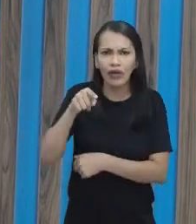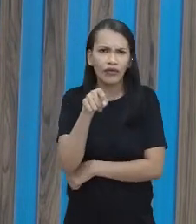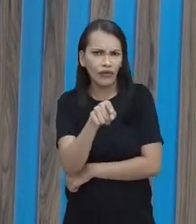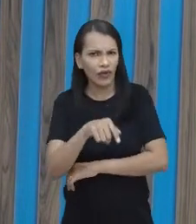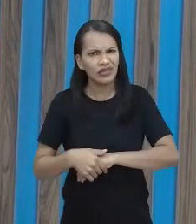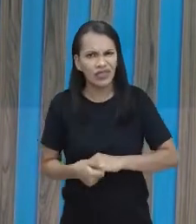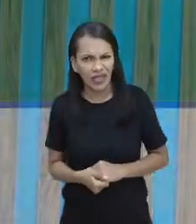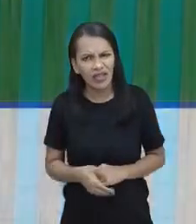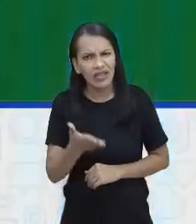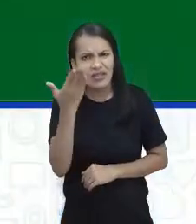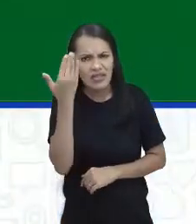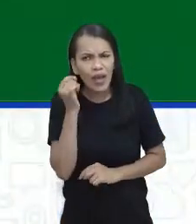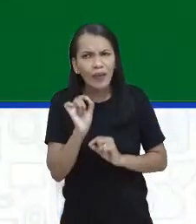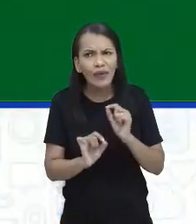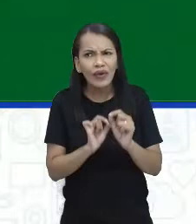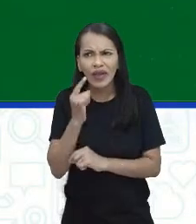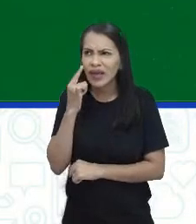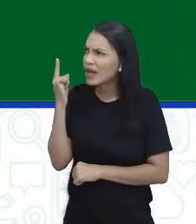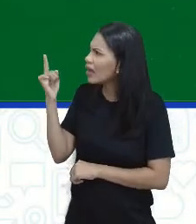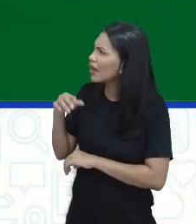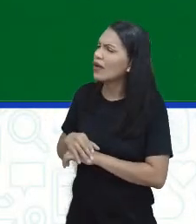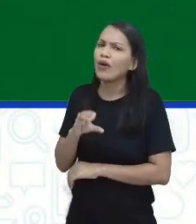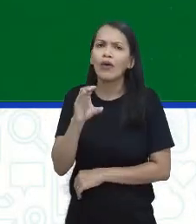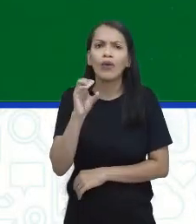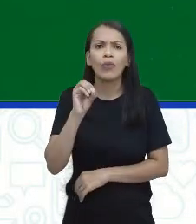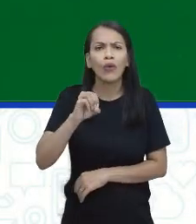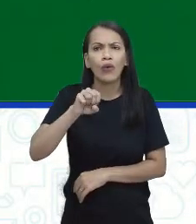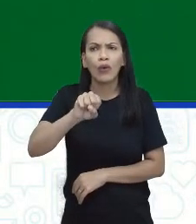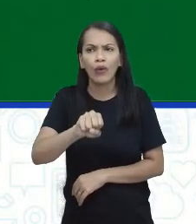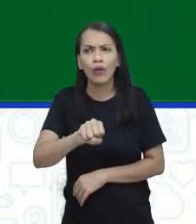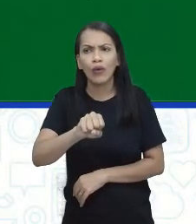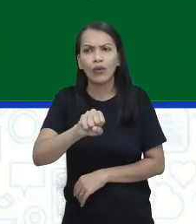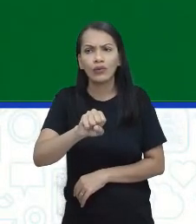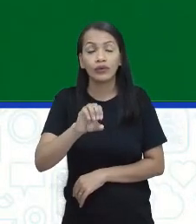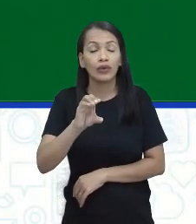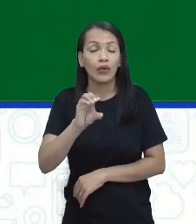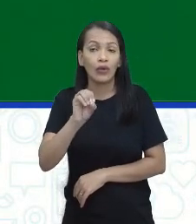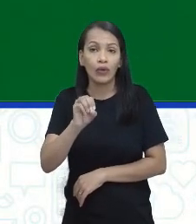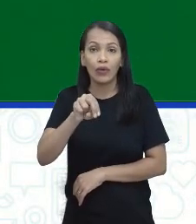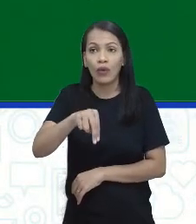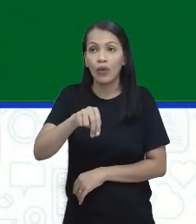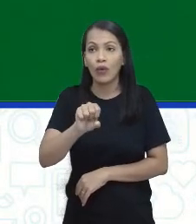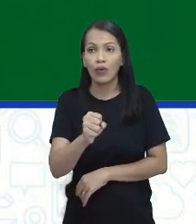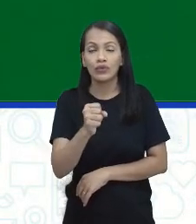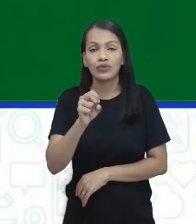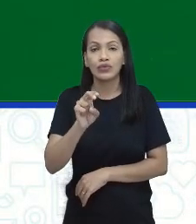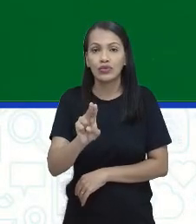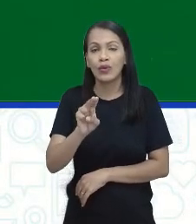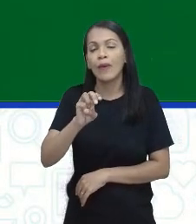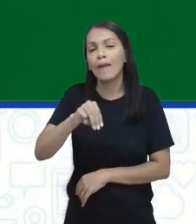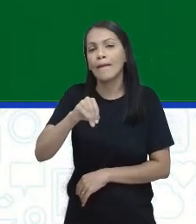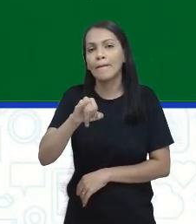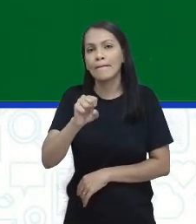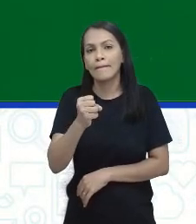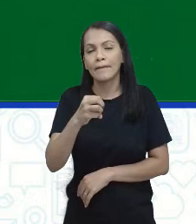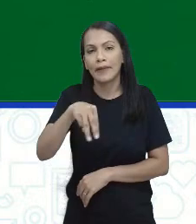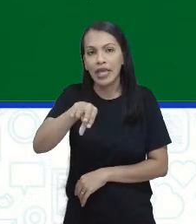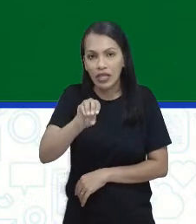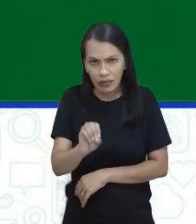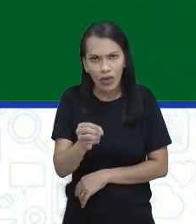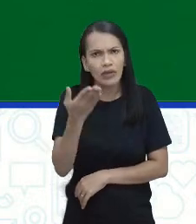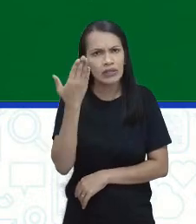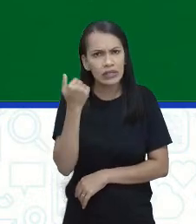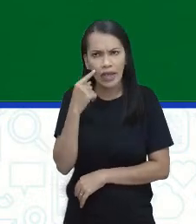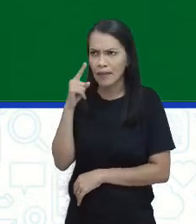Você sabe o que é consumismo? Olha só essa figura que interessante, né? O que é que a gente está vendo aí?